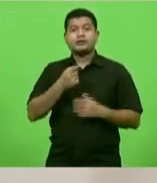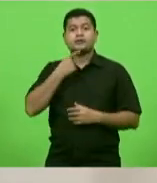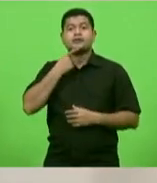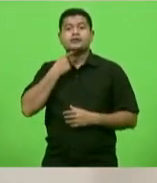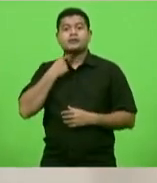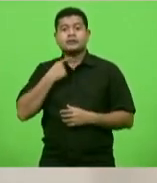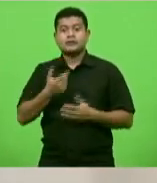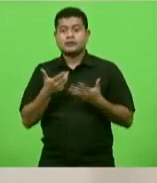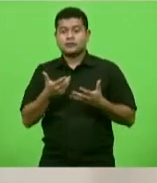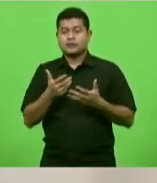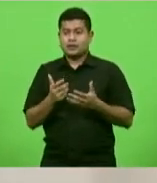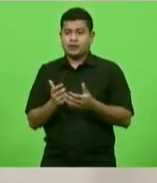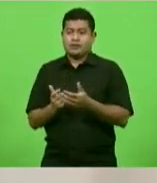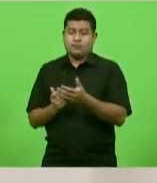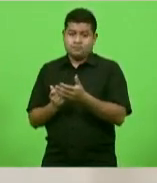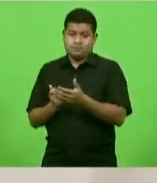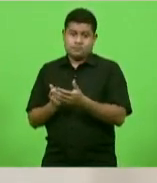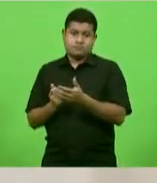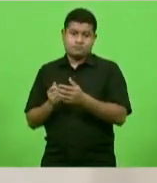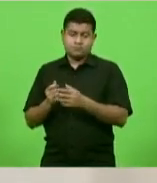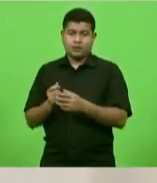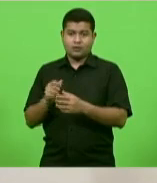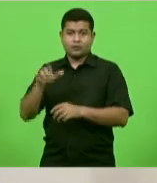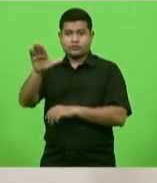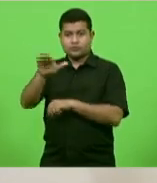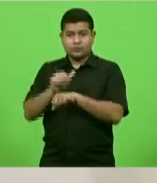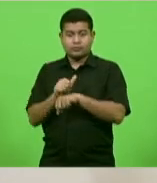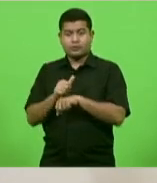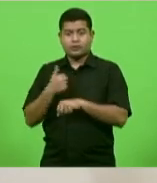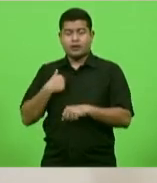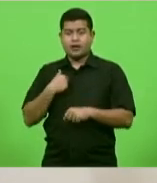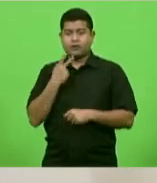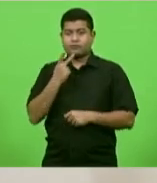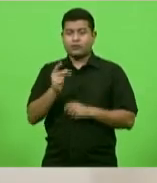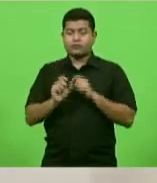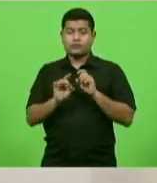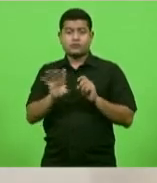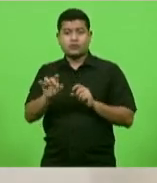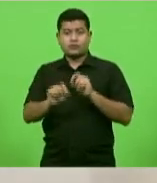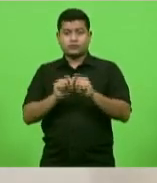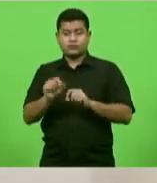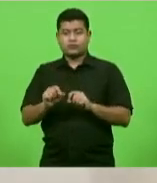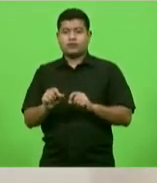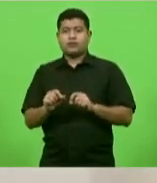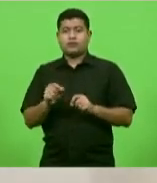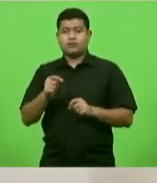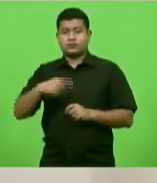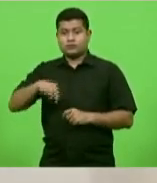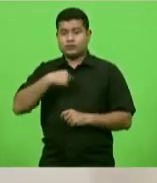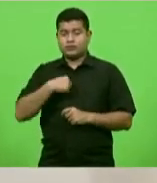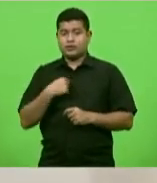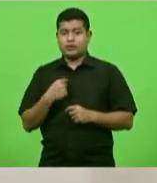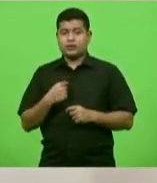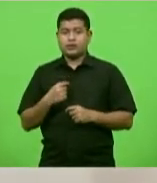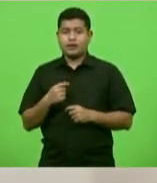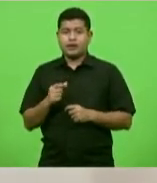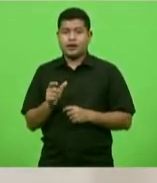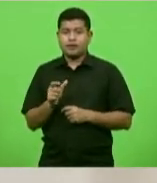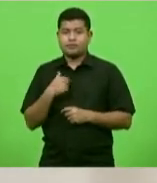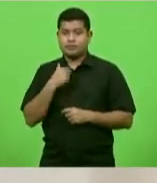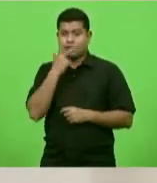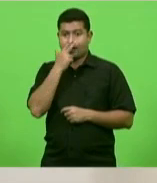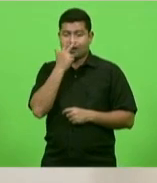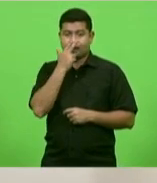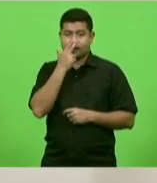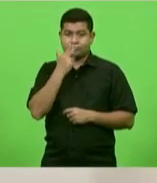governante em contratar. Ora, limito-me a dizer que neste ponto estaríamos no ditado popular secando